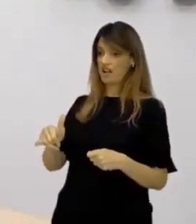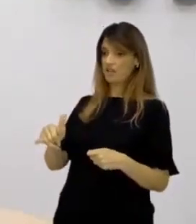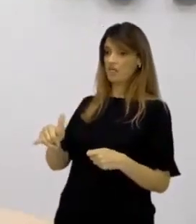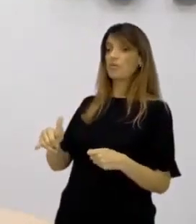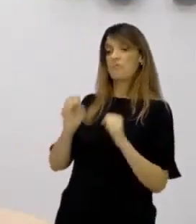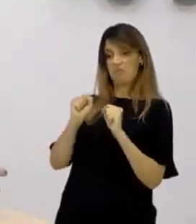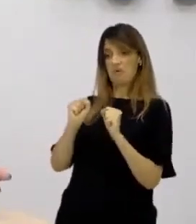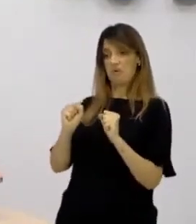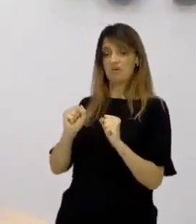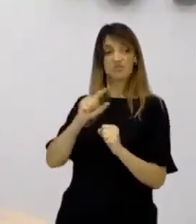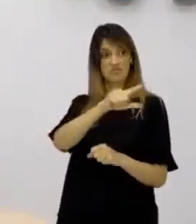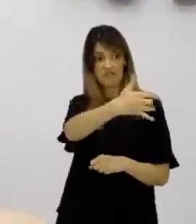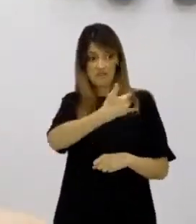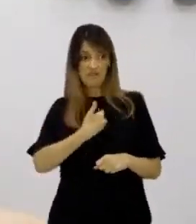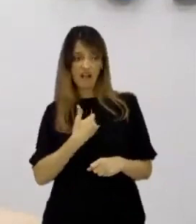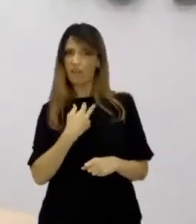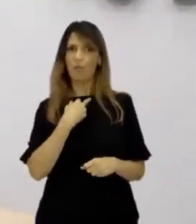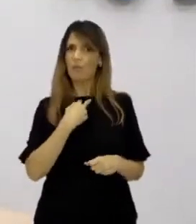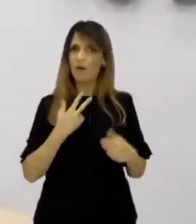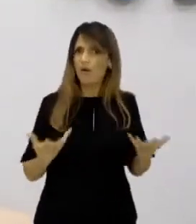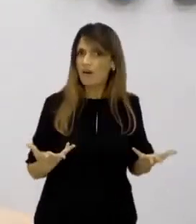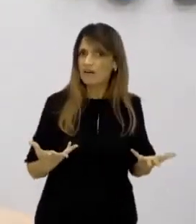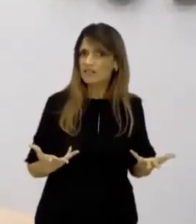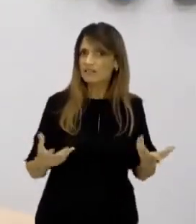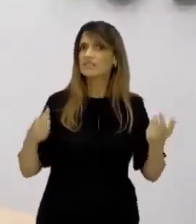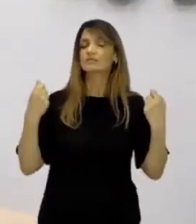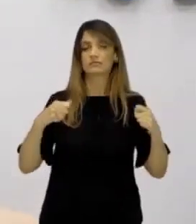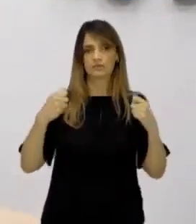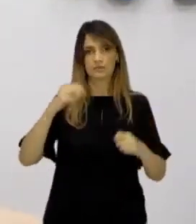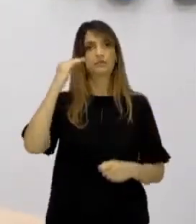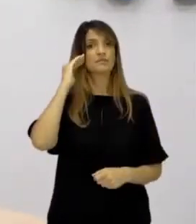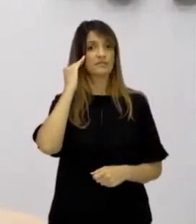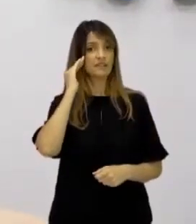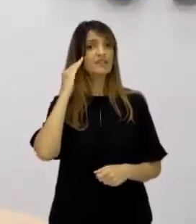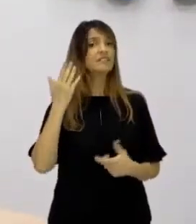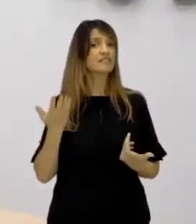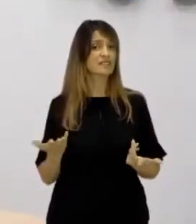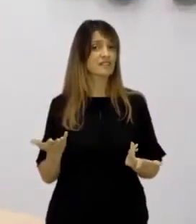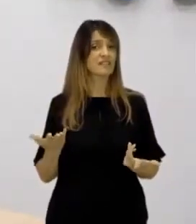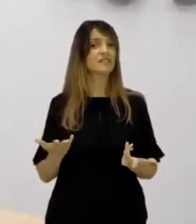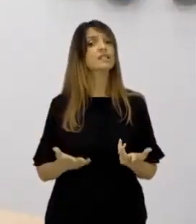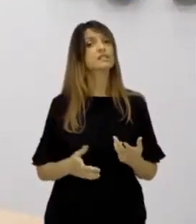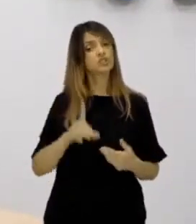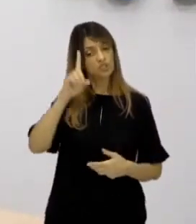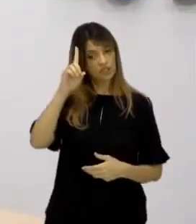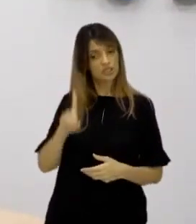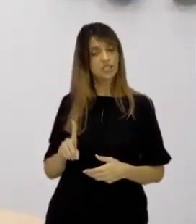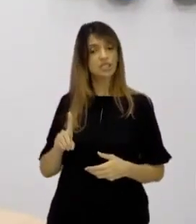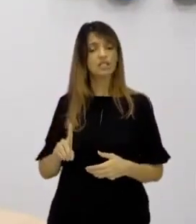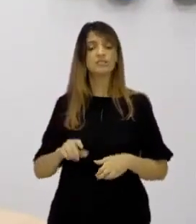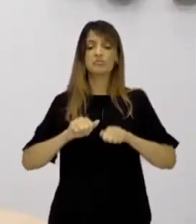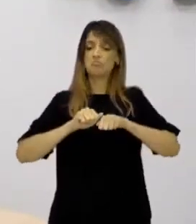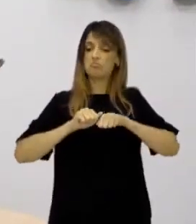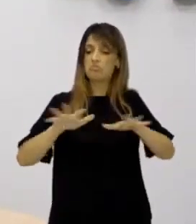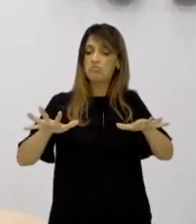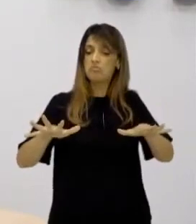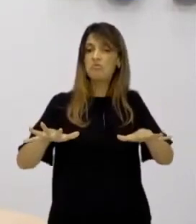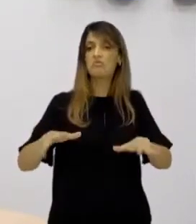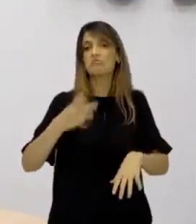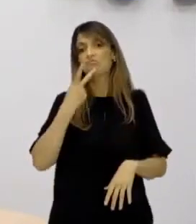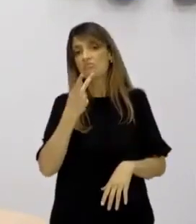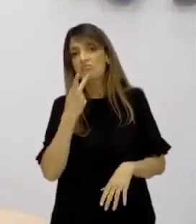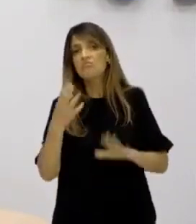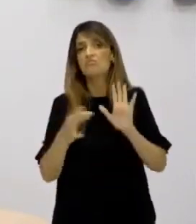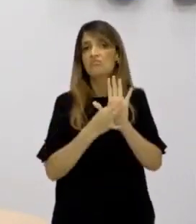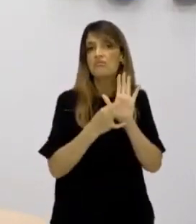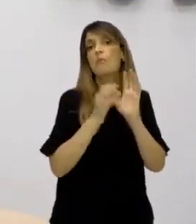queria... Então, é a gente também entender que a gente tem o direito de se expressar? Tem. Só que a partir do momento em